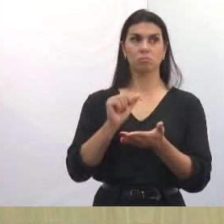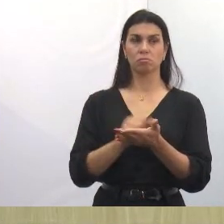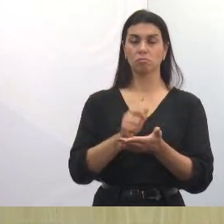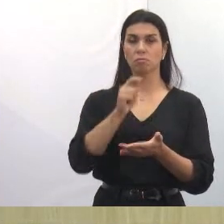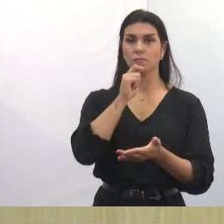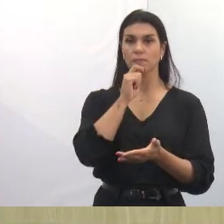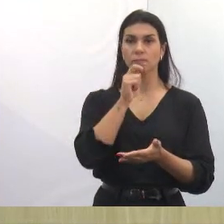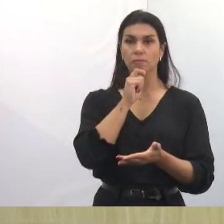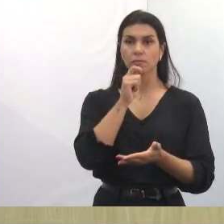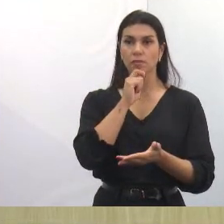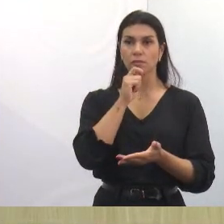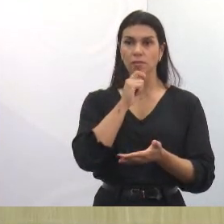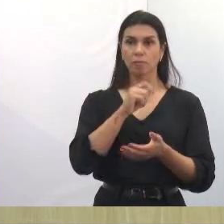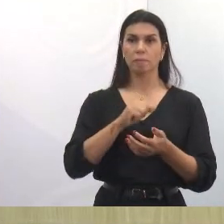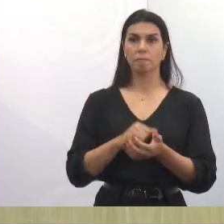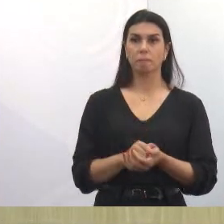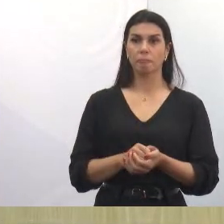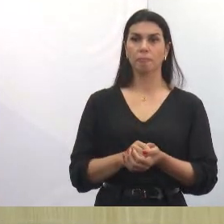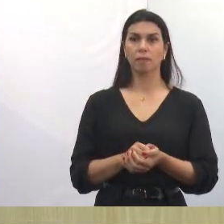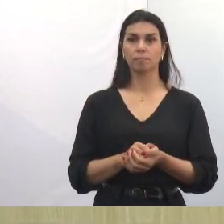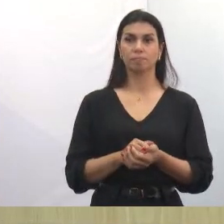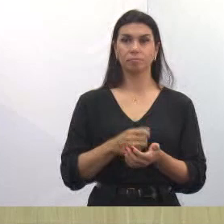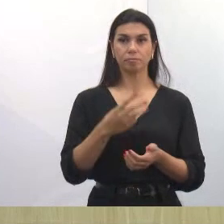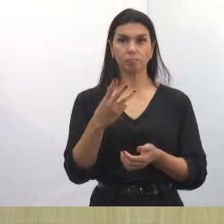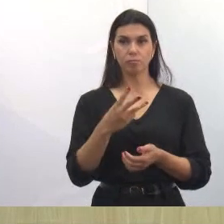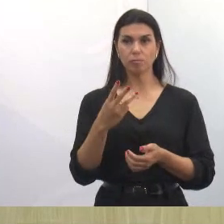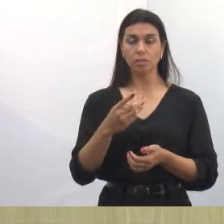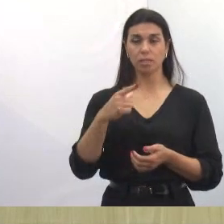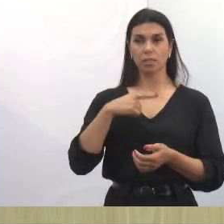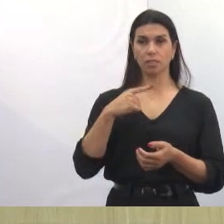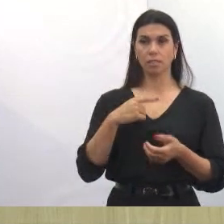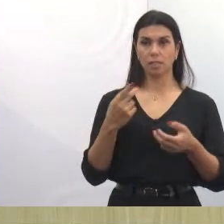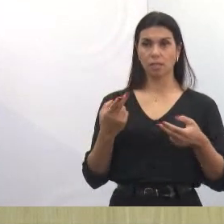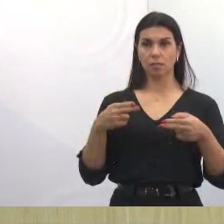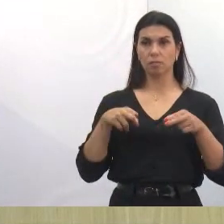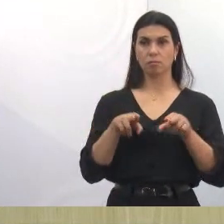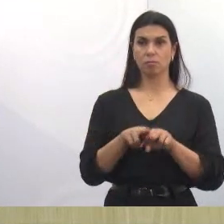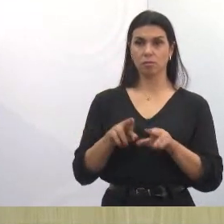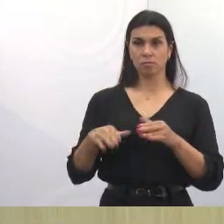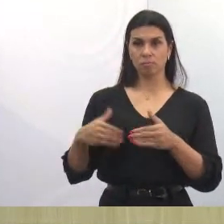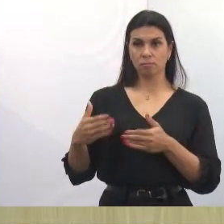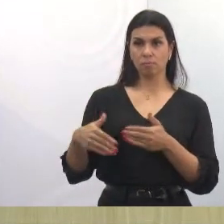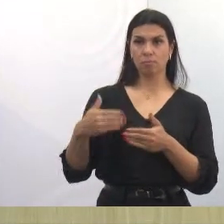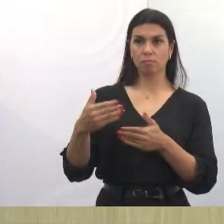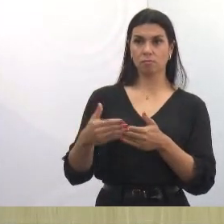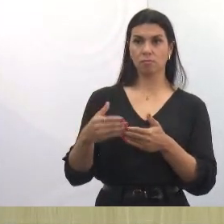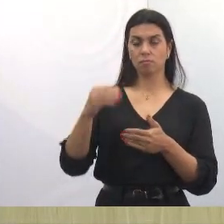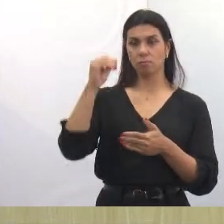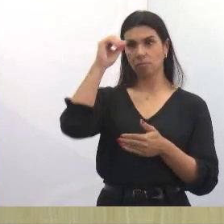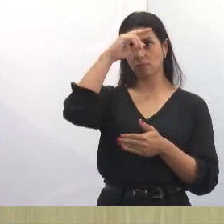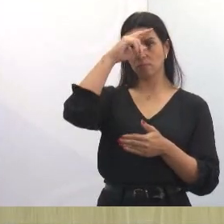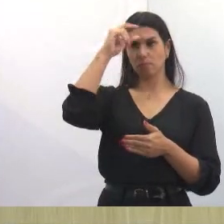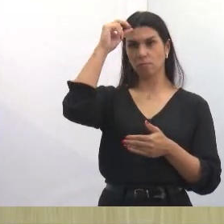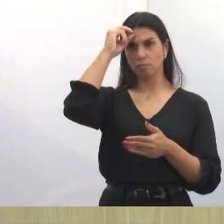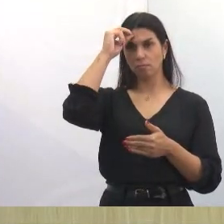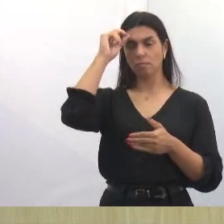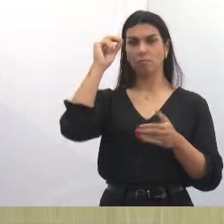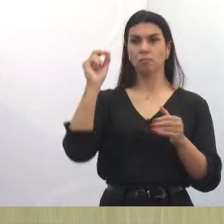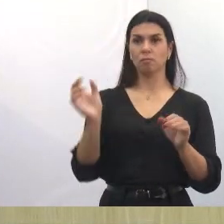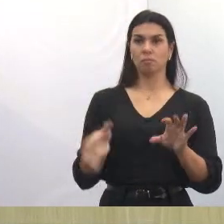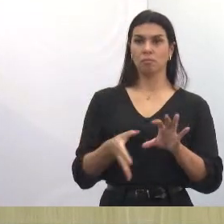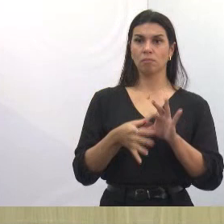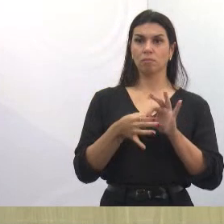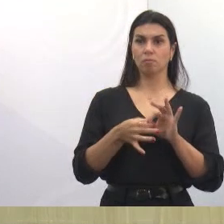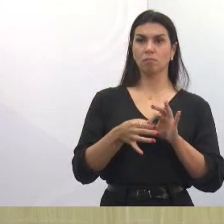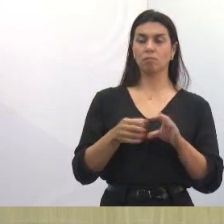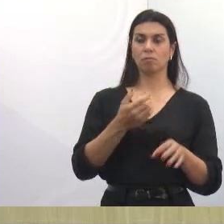3. Há algum diálogo ou parceria em andamento entre a Prefeitura de Jacareí e o Governo do Estado de São